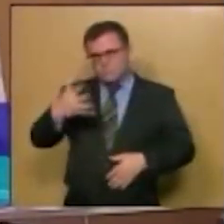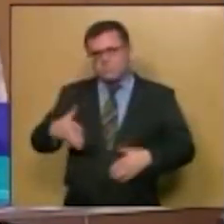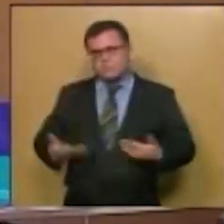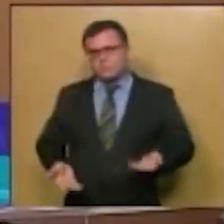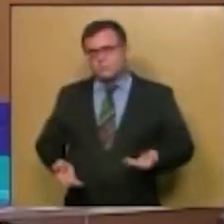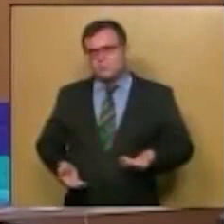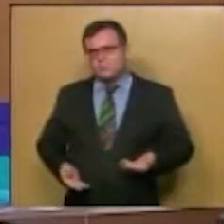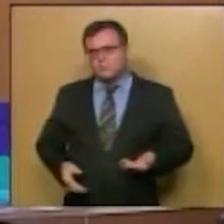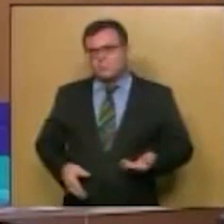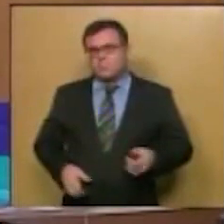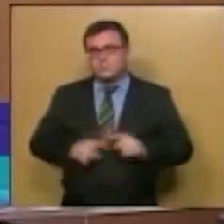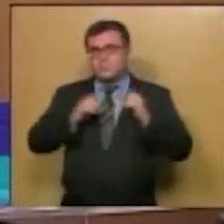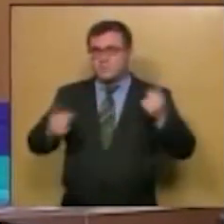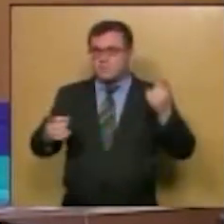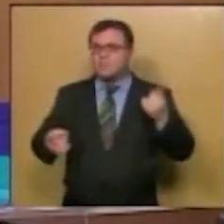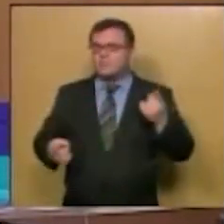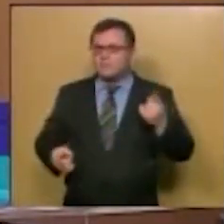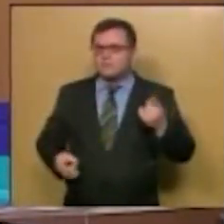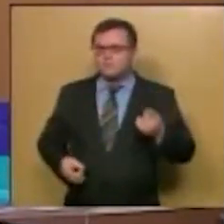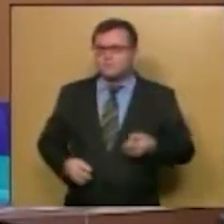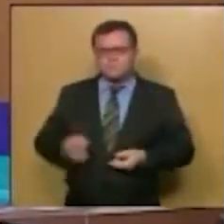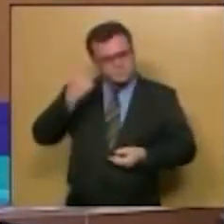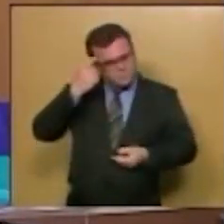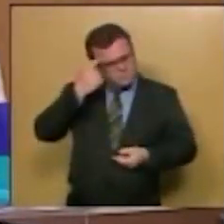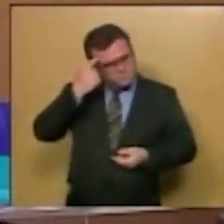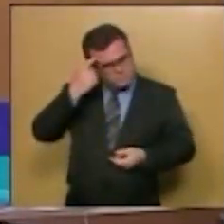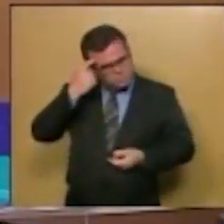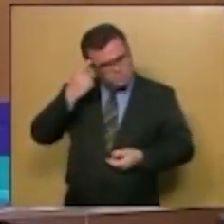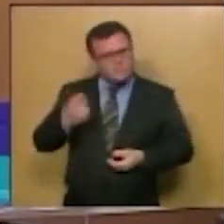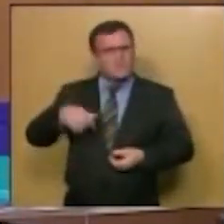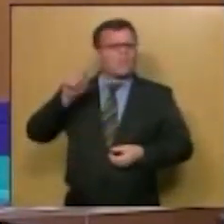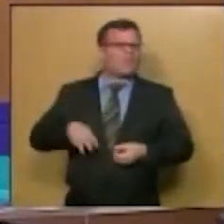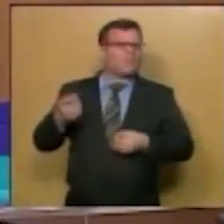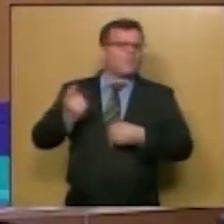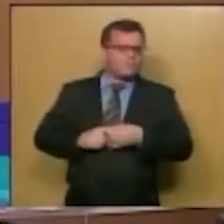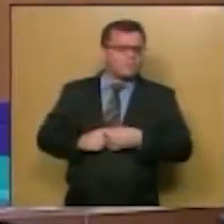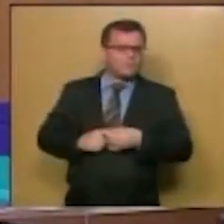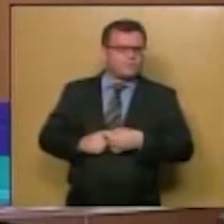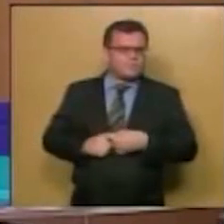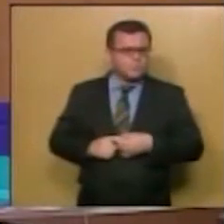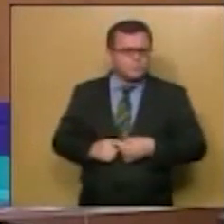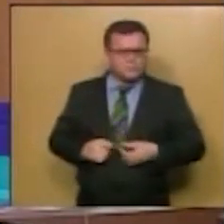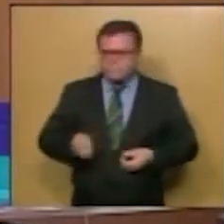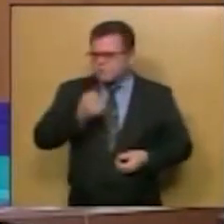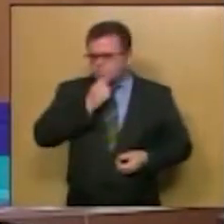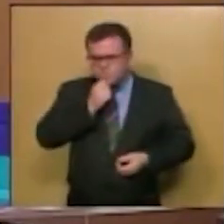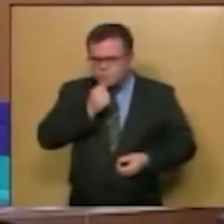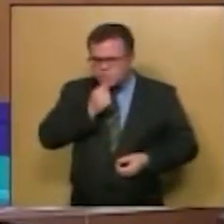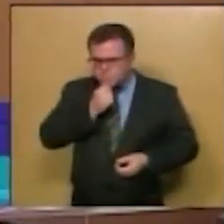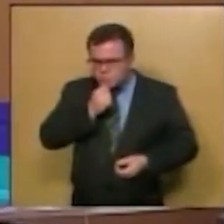lembrar quem não voltou quem não quem pareceu quem não passou